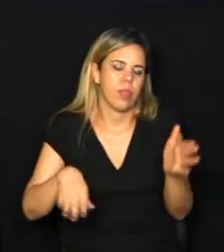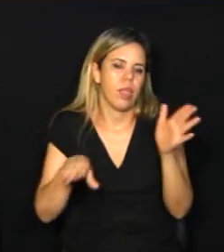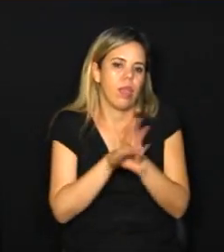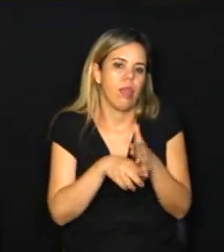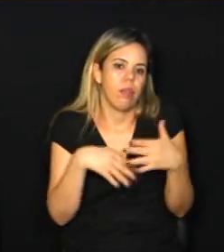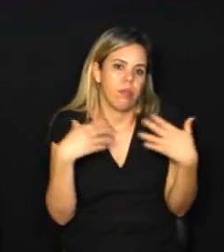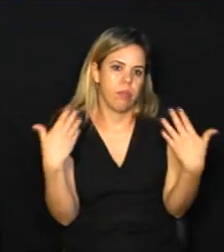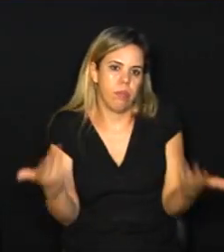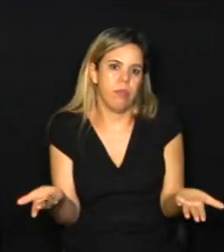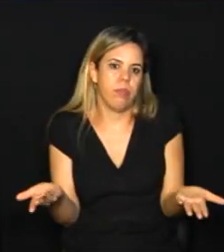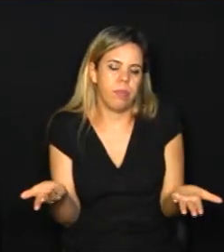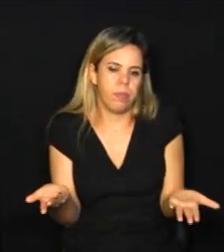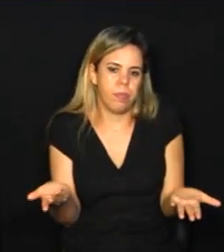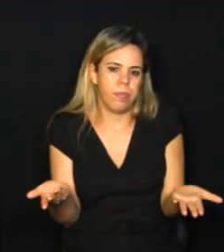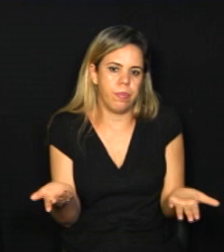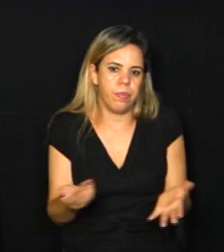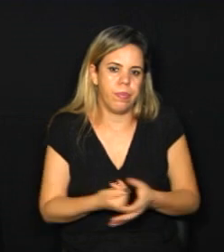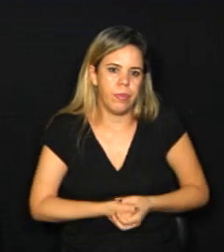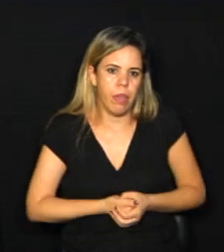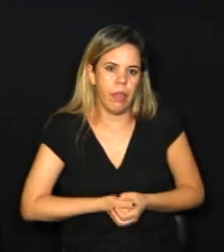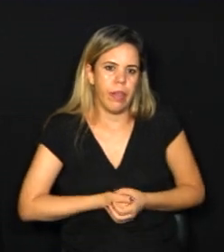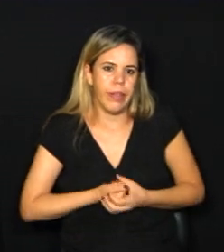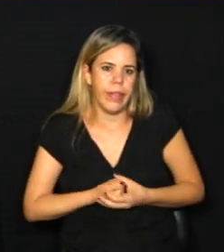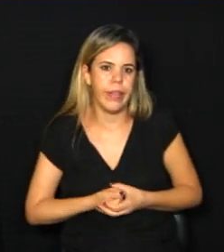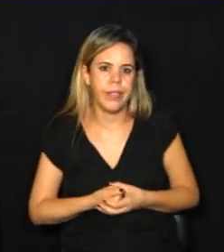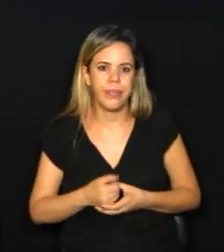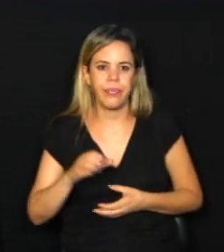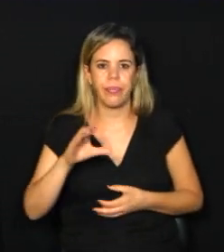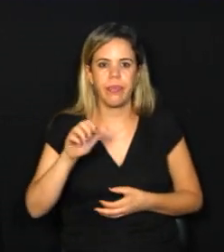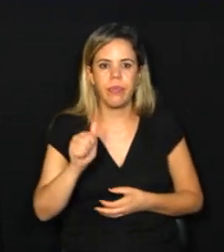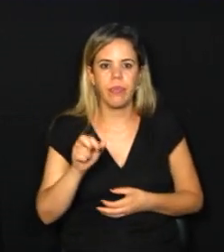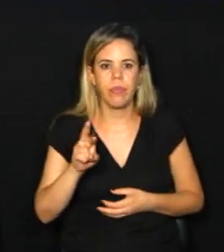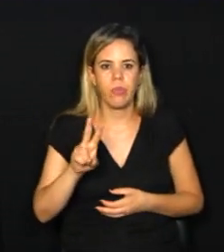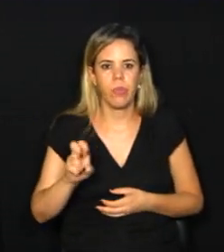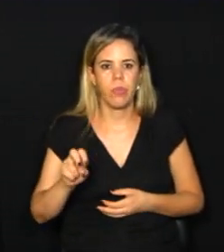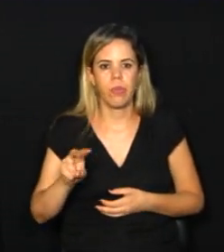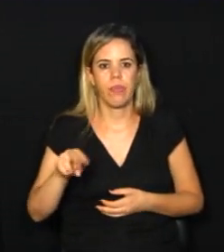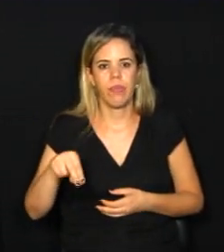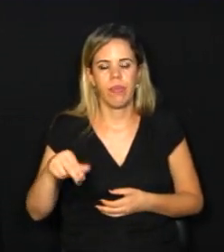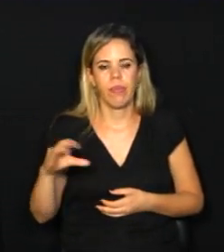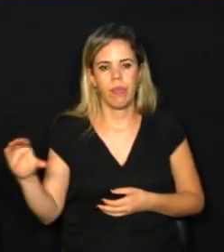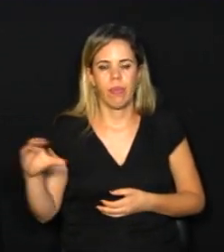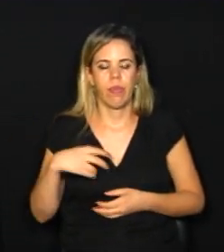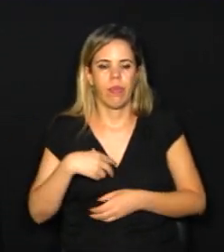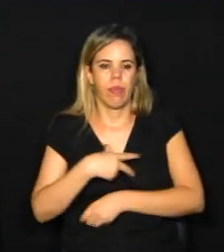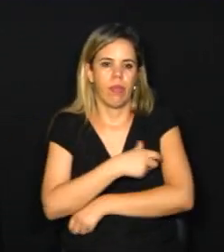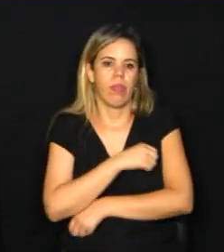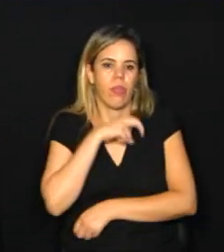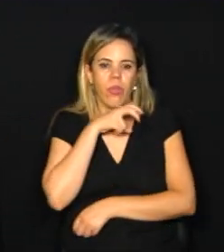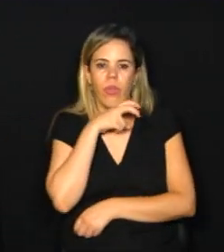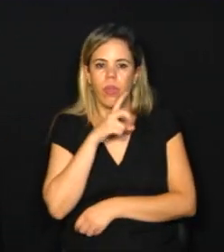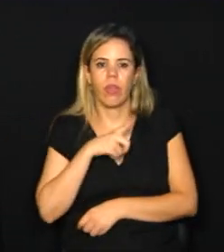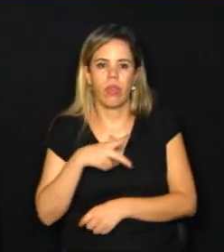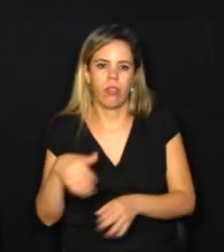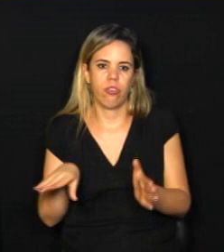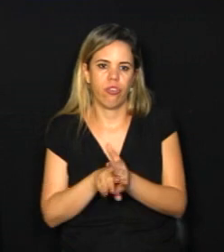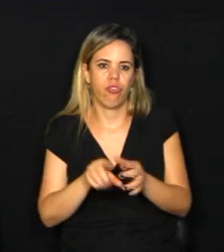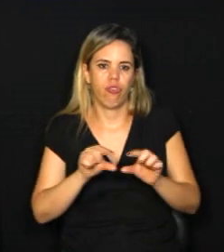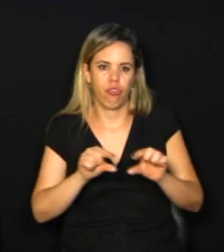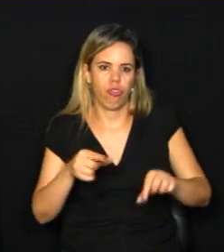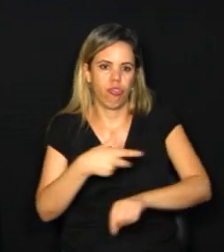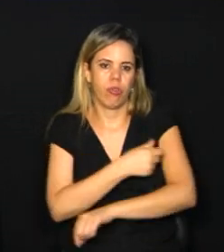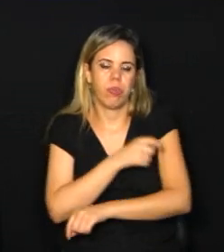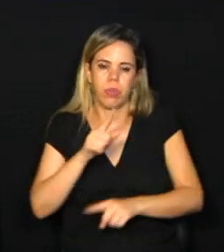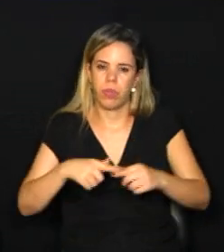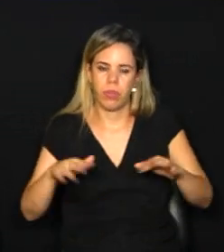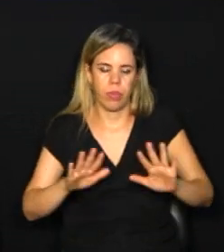Porque a Coronavac, por exemplo, do Butantan, ela já vem com a seringa, então a gente não teria necessidade desse insumo,